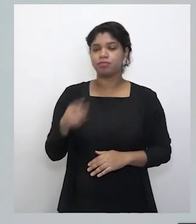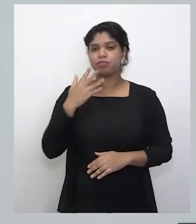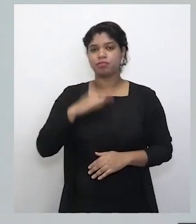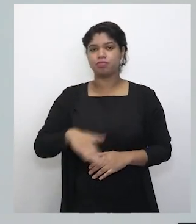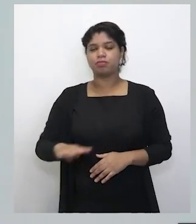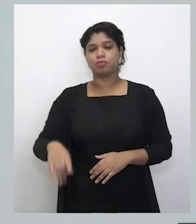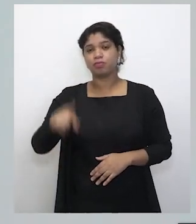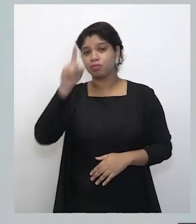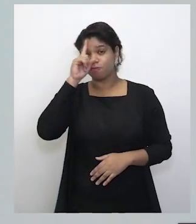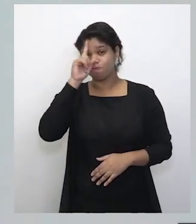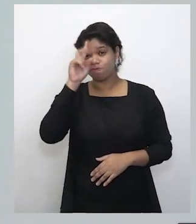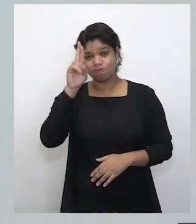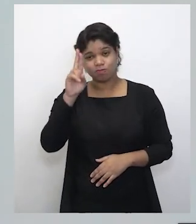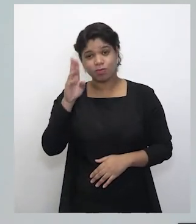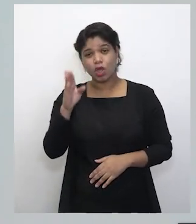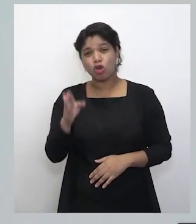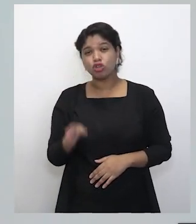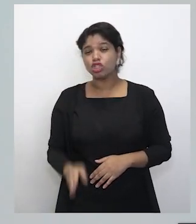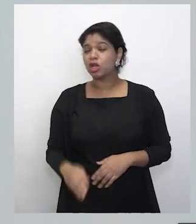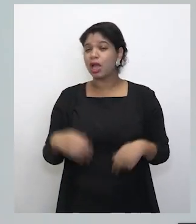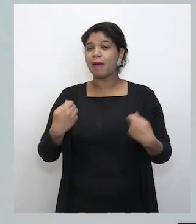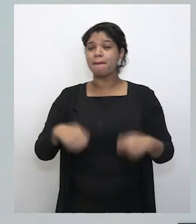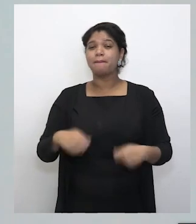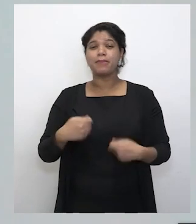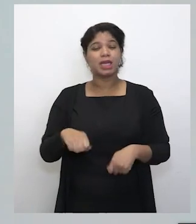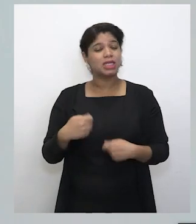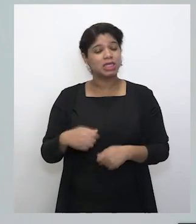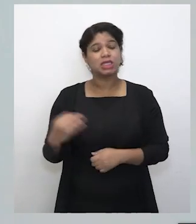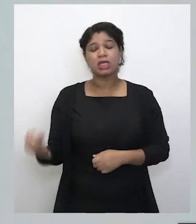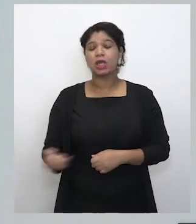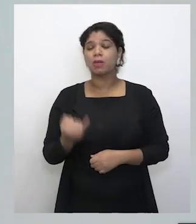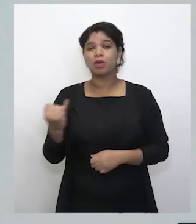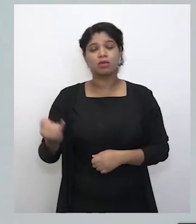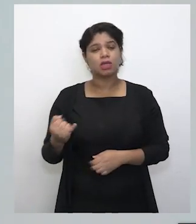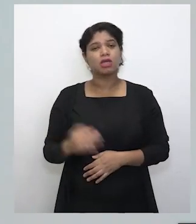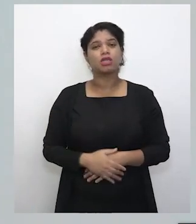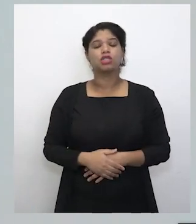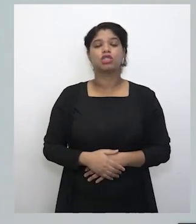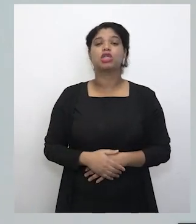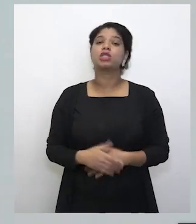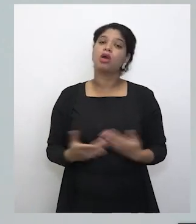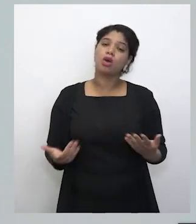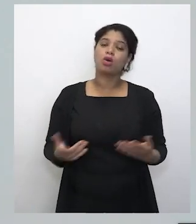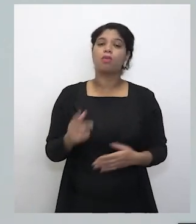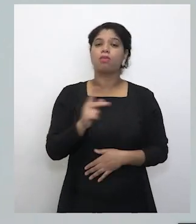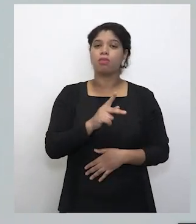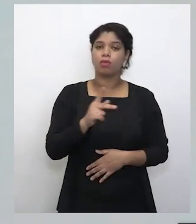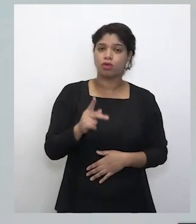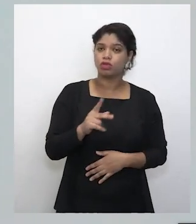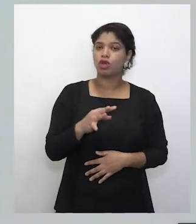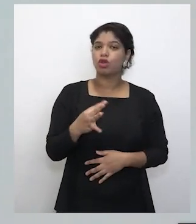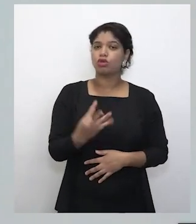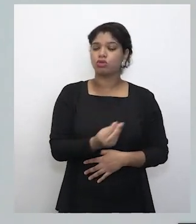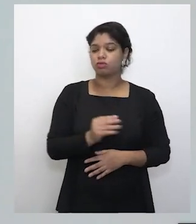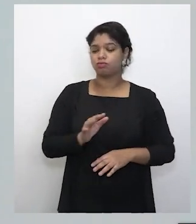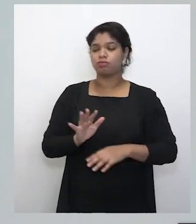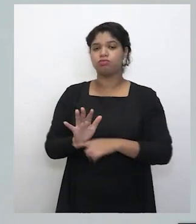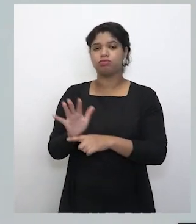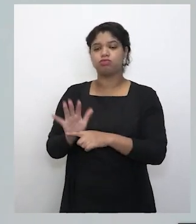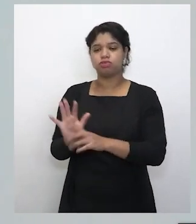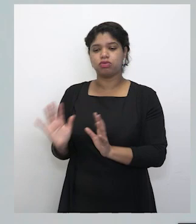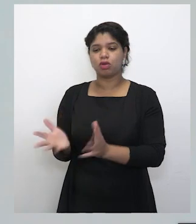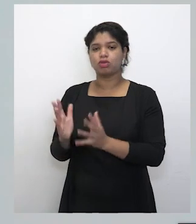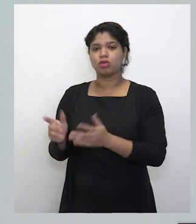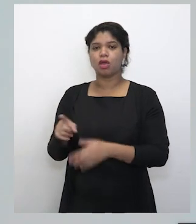dos estudantes, como atividades permanentes na rotina do trabalho do professor e que são, inclusive, sugeridas pelo Ler